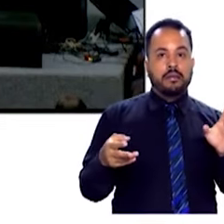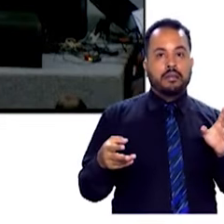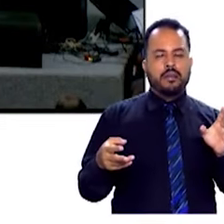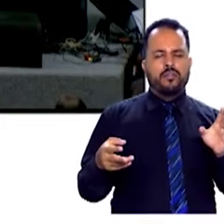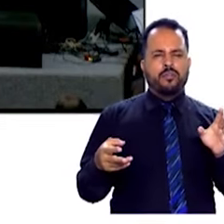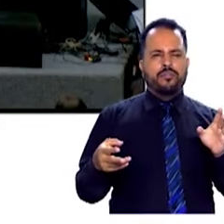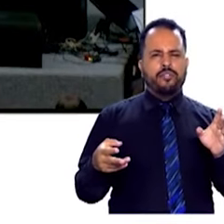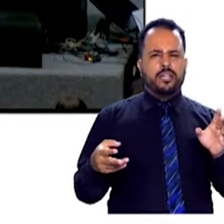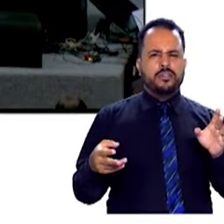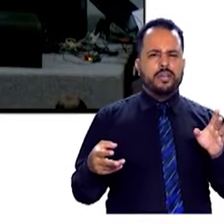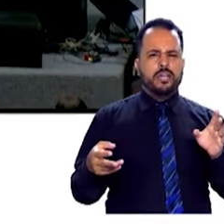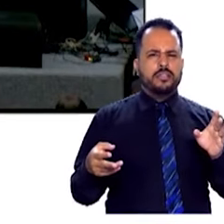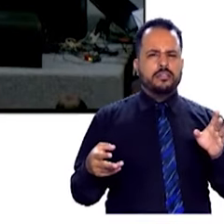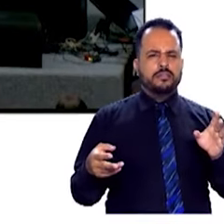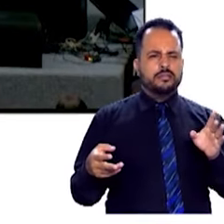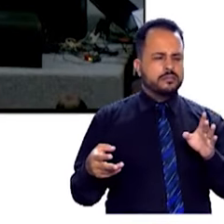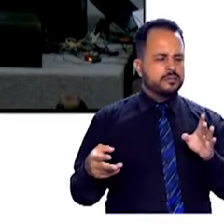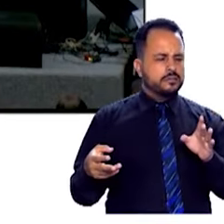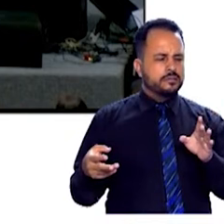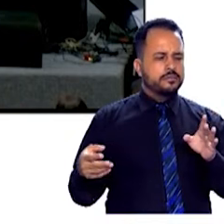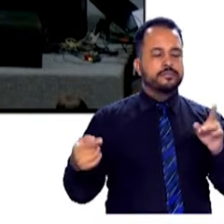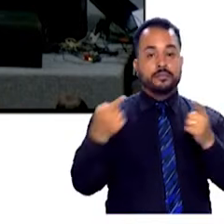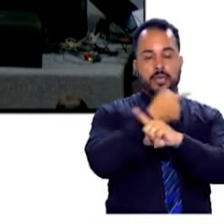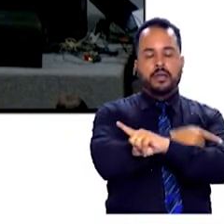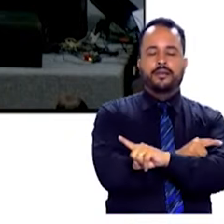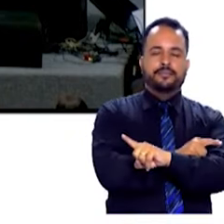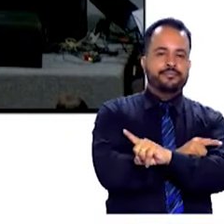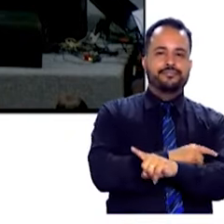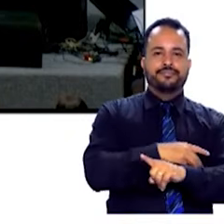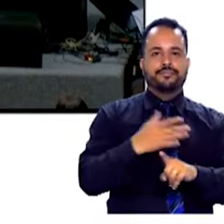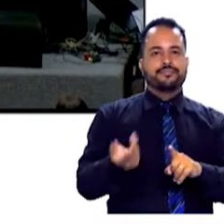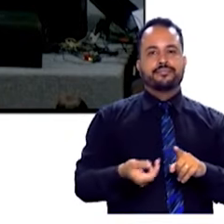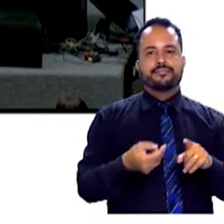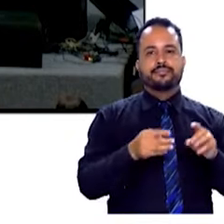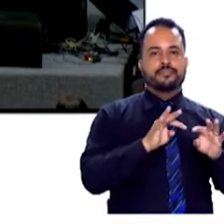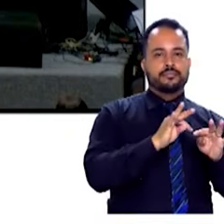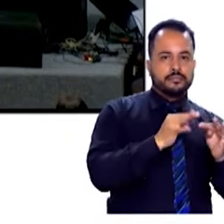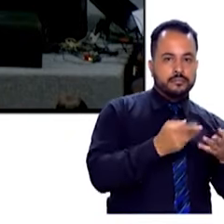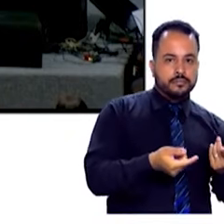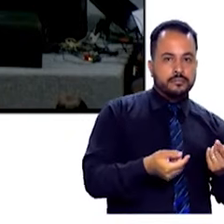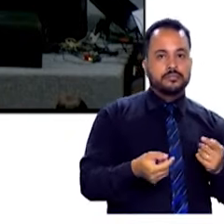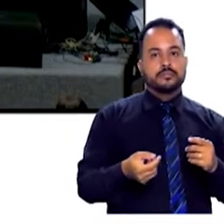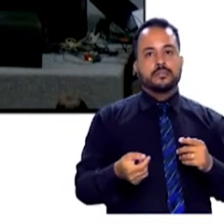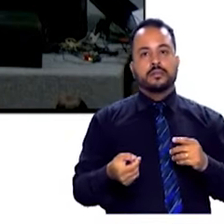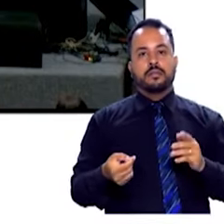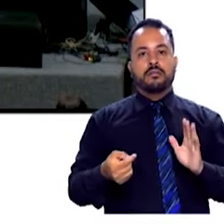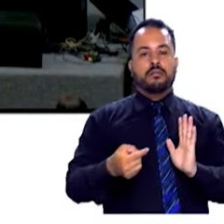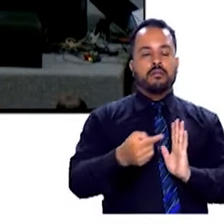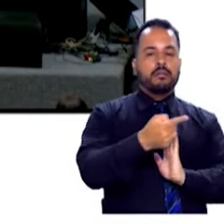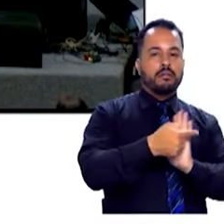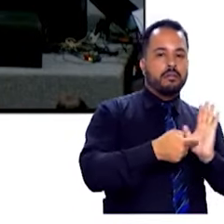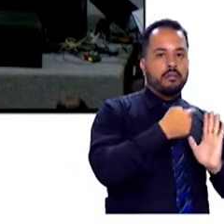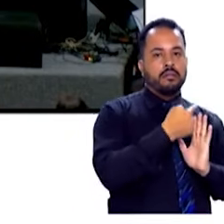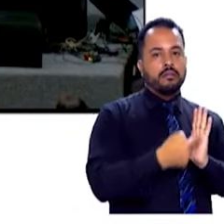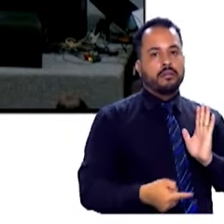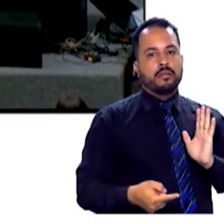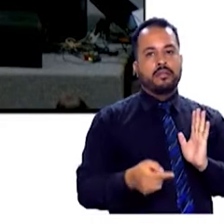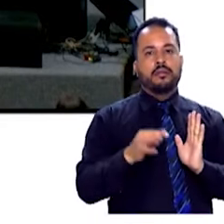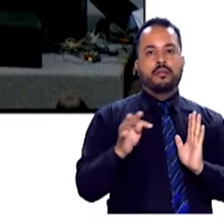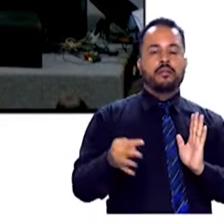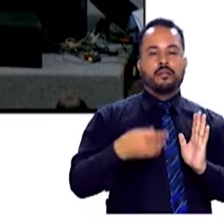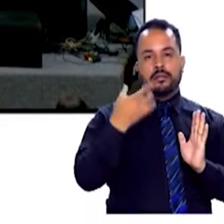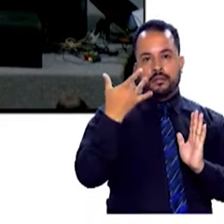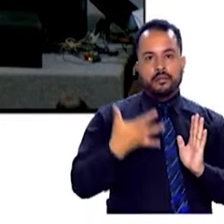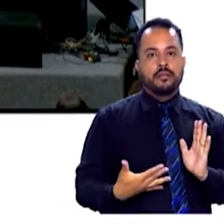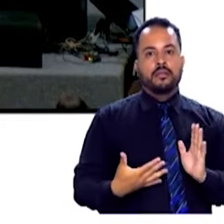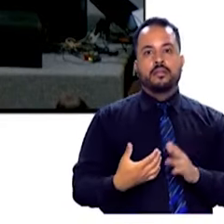o Human rights act e pela pelo que foi disposto no Human rights Act A revogação de parte do tem que ser explícita Mas